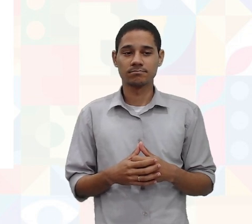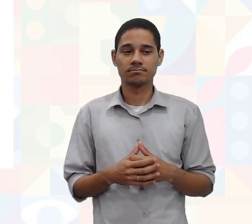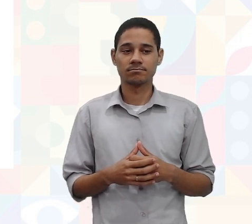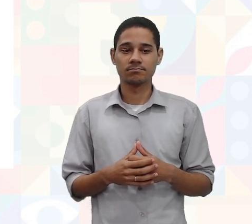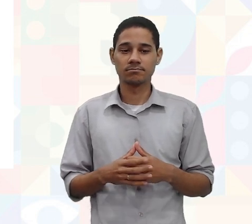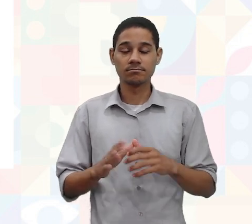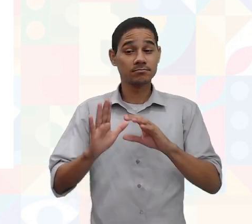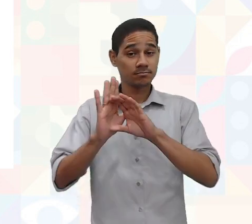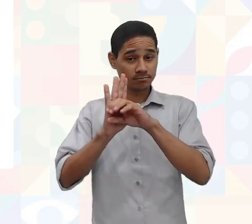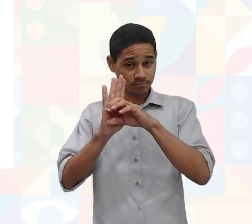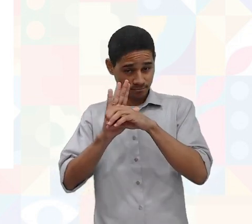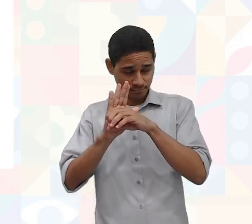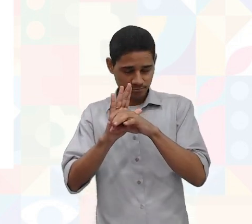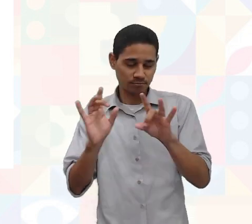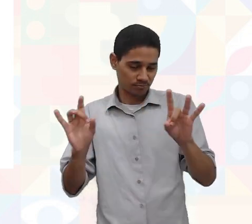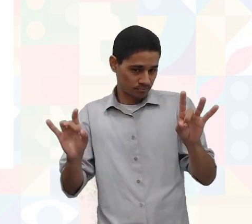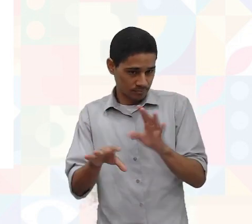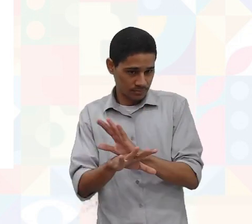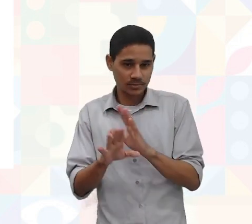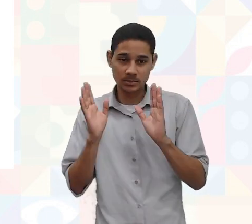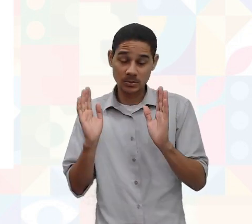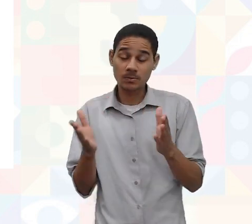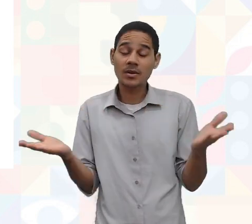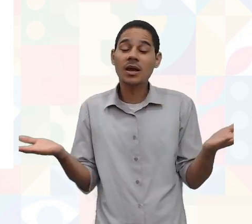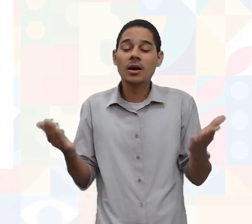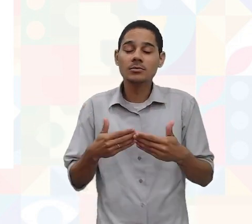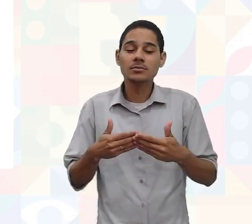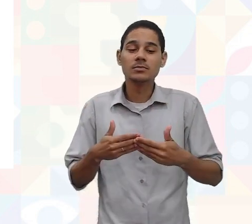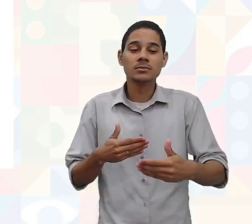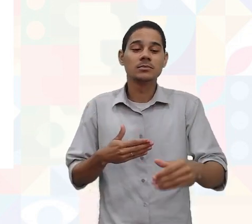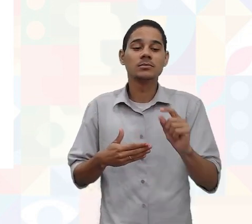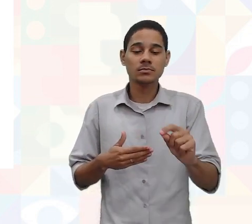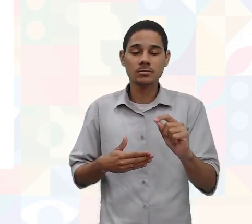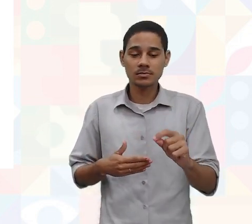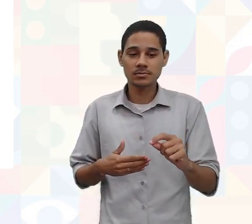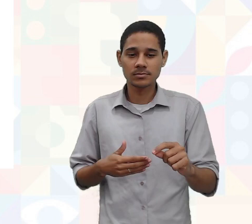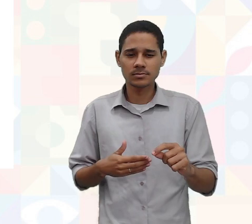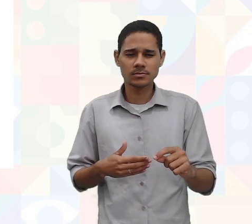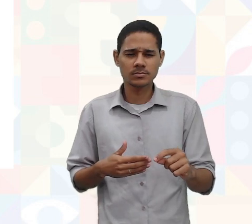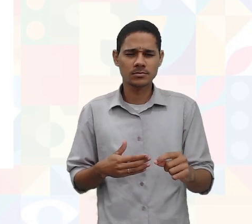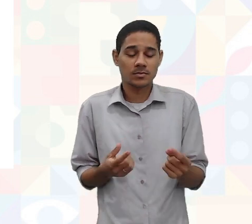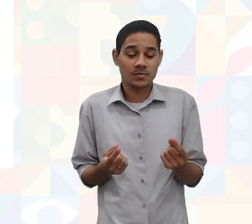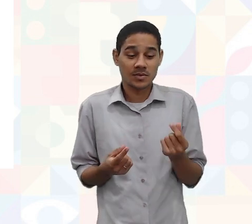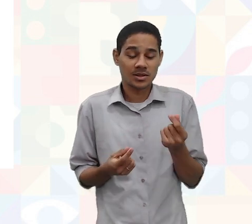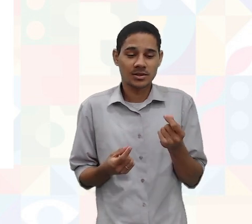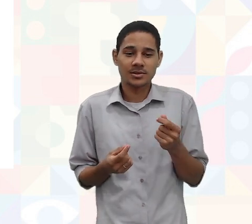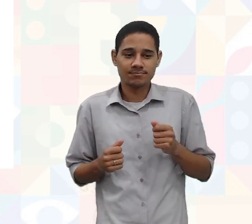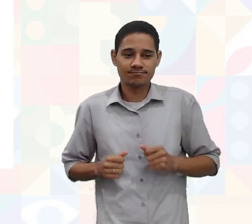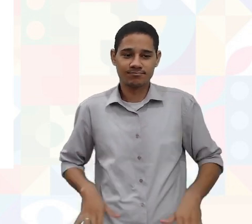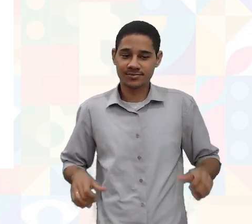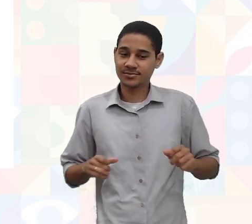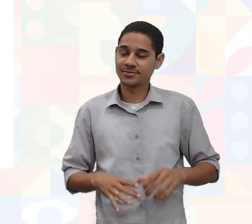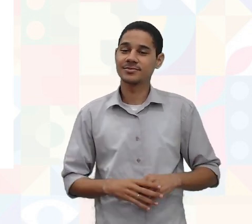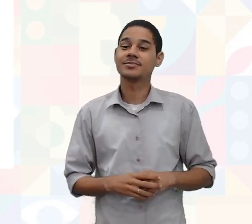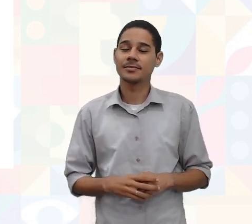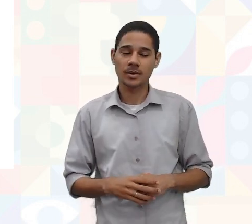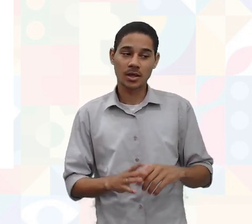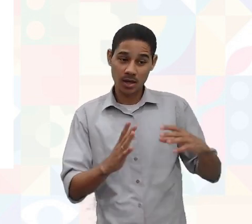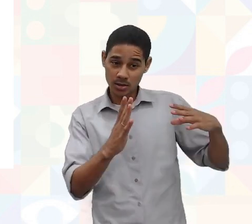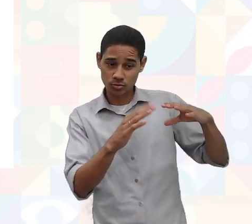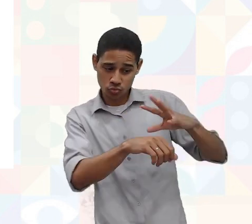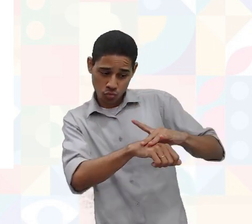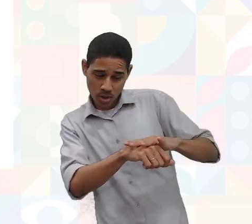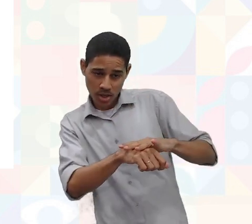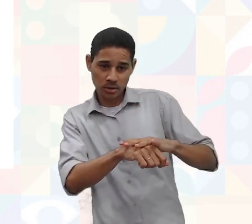de conceitos, né? Vamos agora ver e entender um pouquinho sobre os custos das doenças e de acidente de